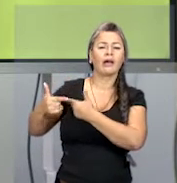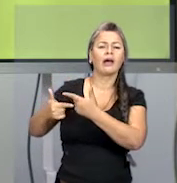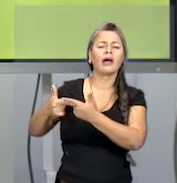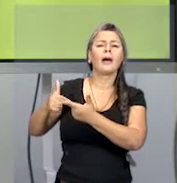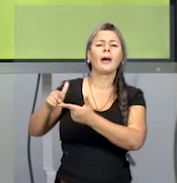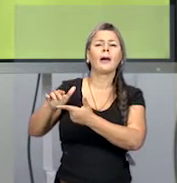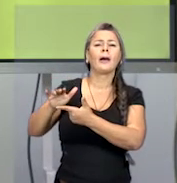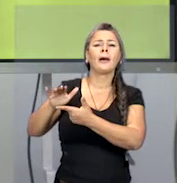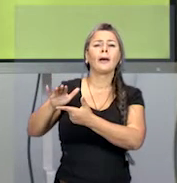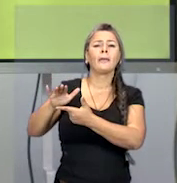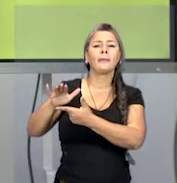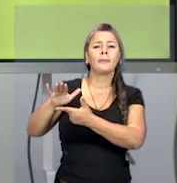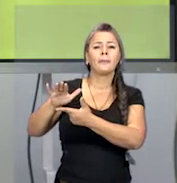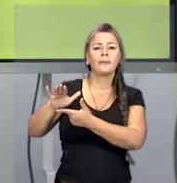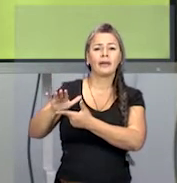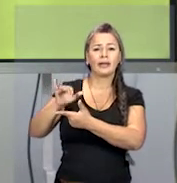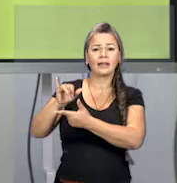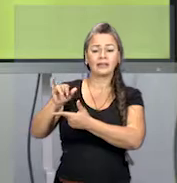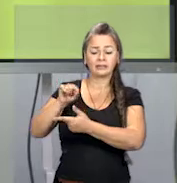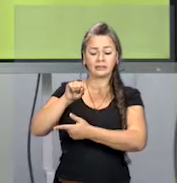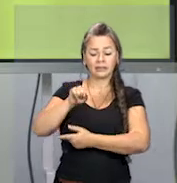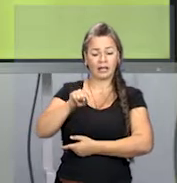aquela sociedade desorganizada.